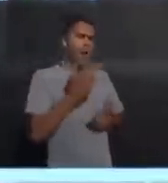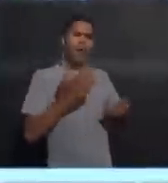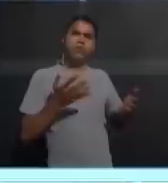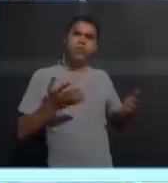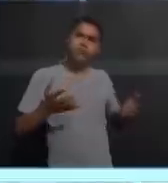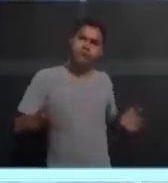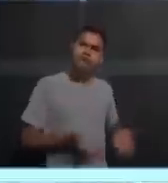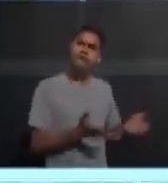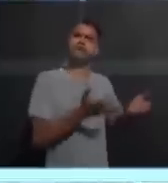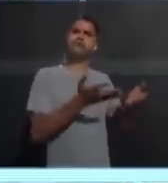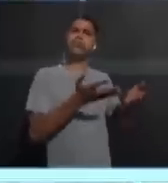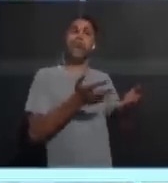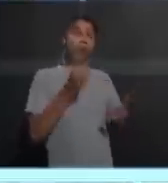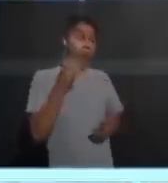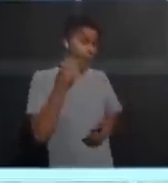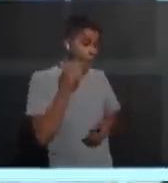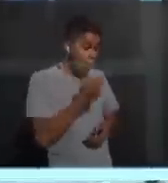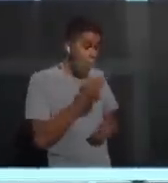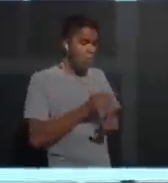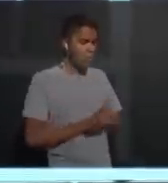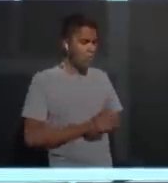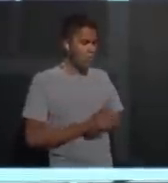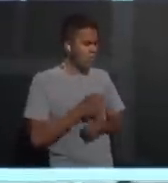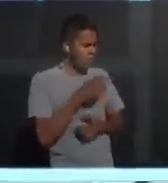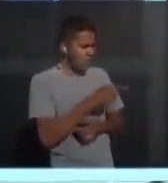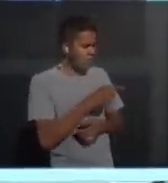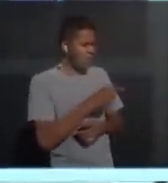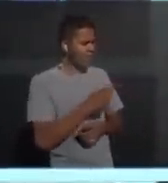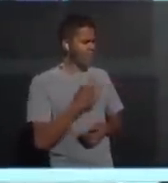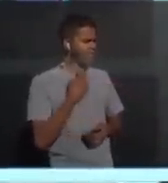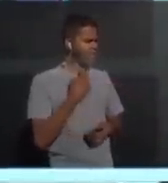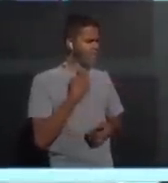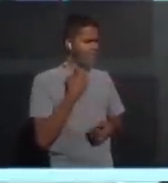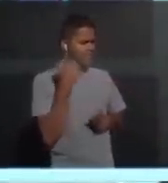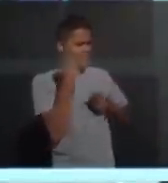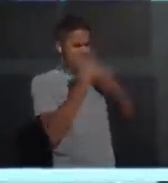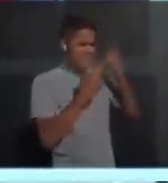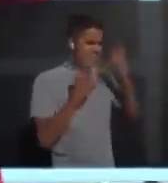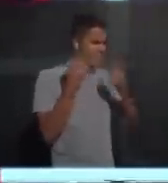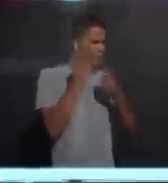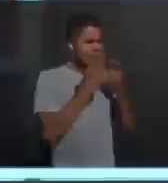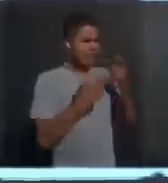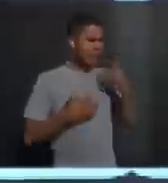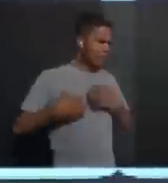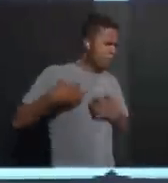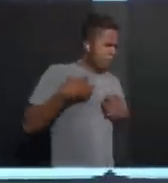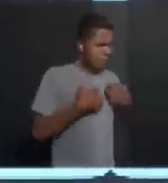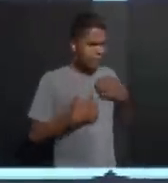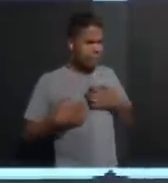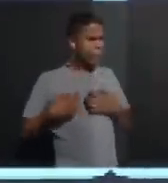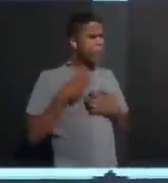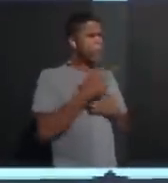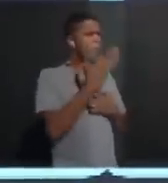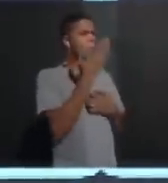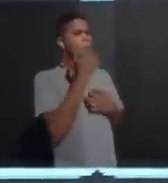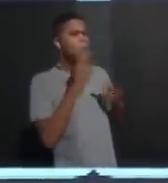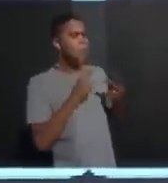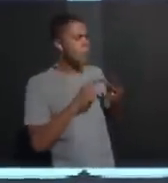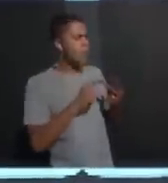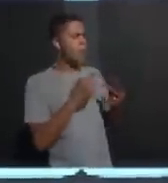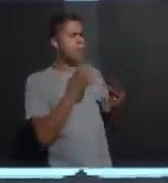discípulos dele ele falou assim olha vocês não devem ficar preocupados a do san siro osos com que vocês devem